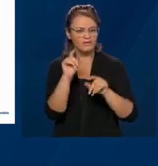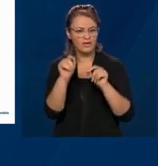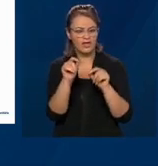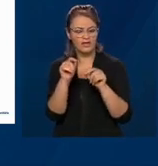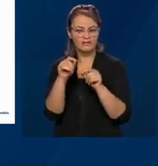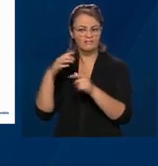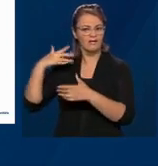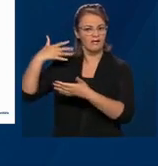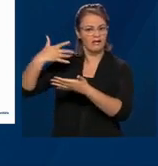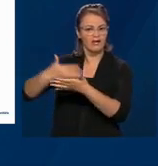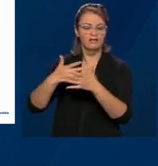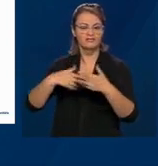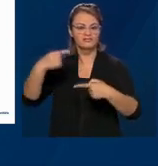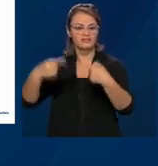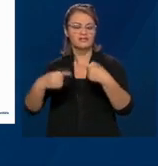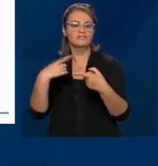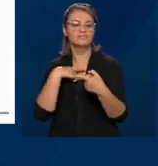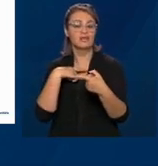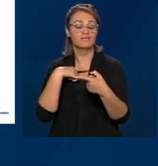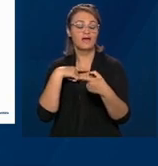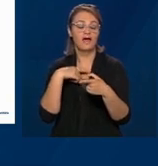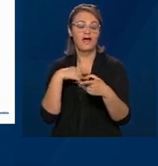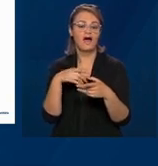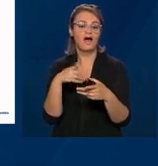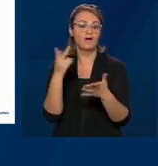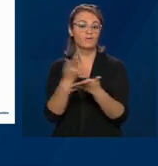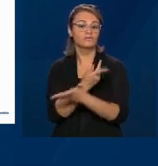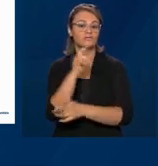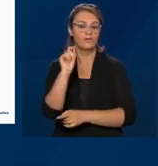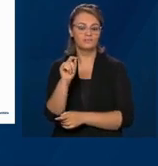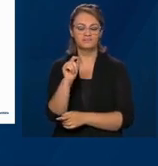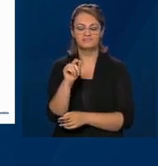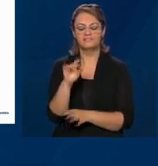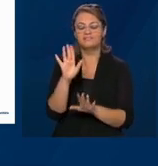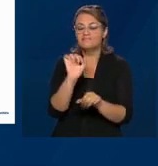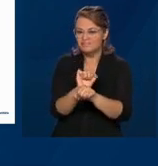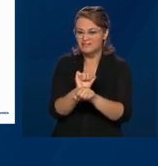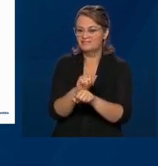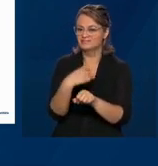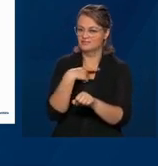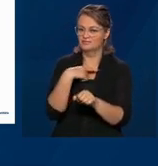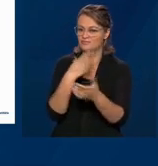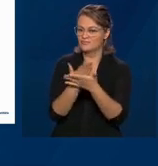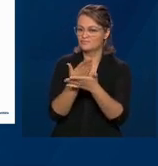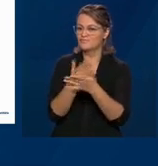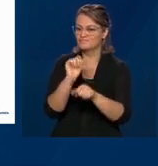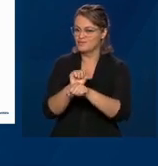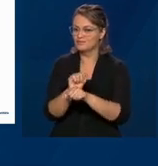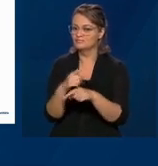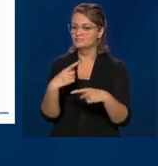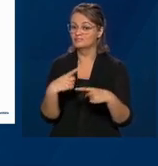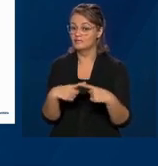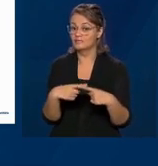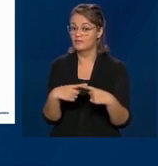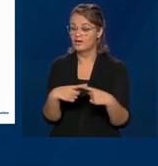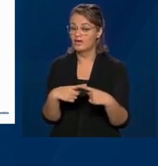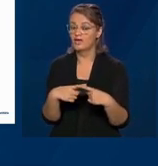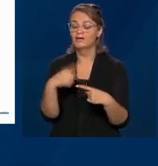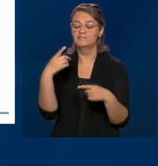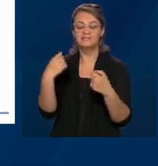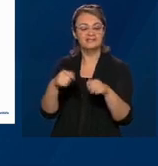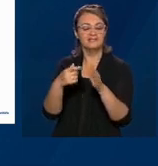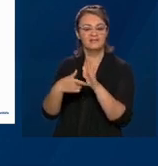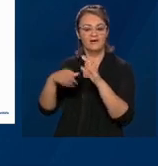histórico de interação também teve uma situação de interrupção do estudo, em que houve a necessidade de